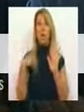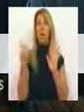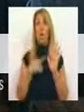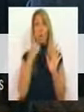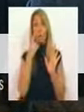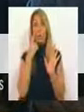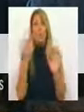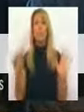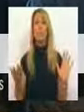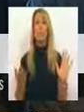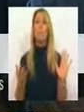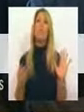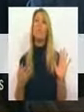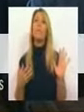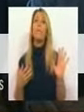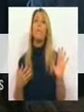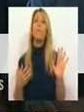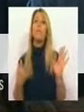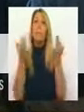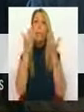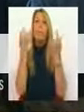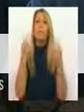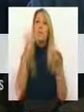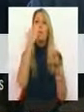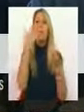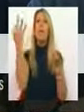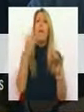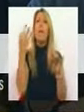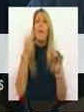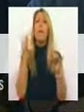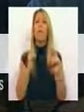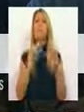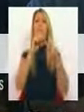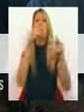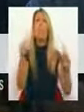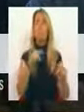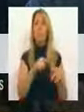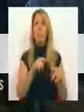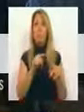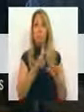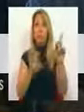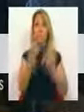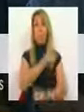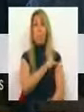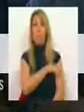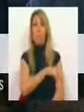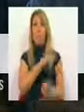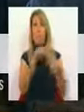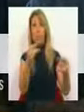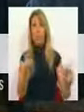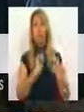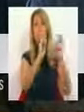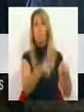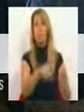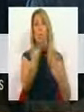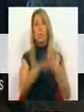conhecimento, se relativamente à municipalização, o aumento de competências dos municípios ao nível do